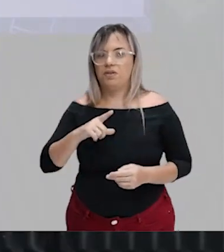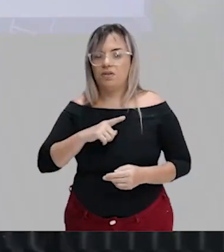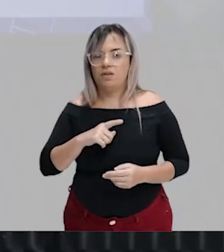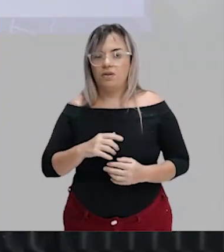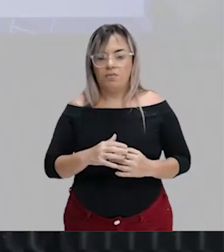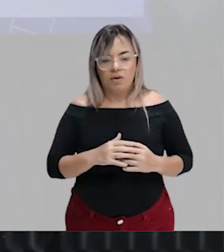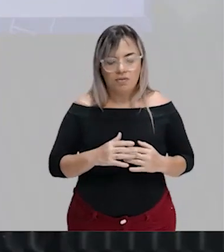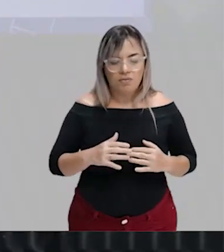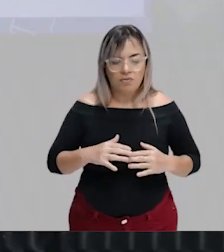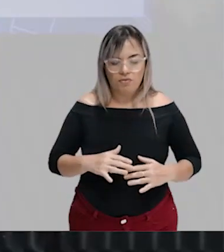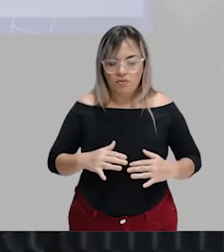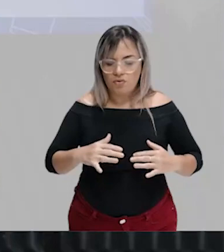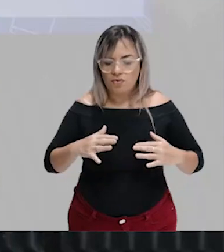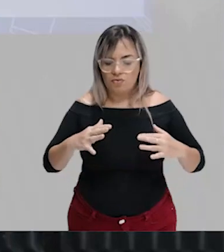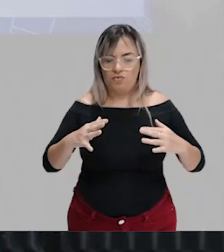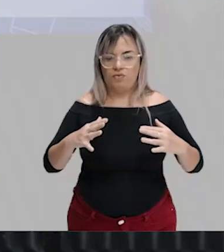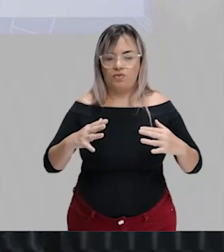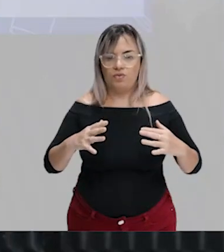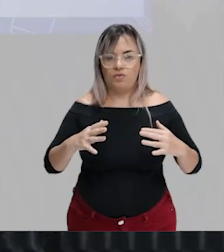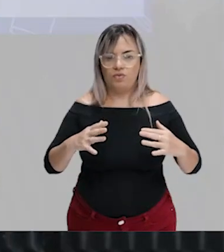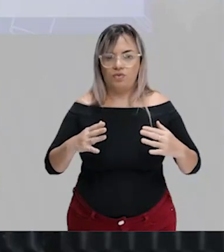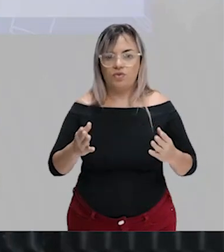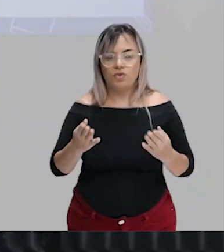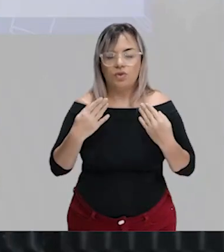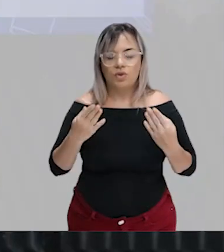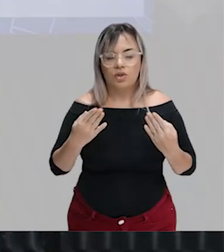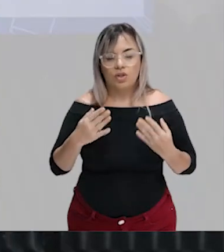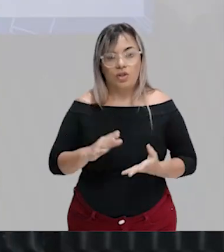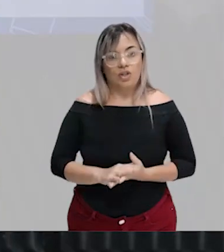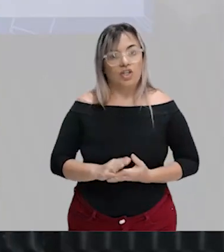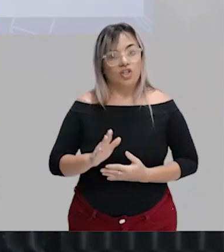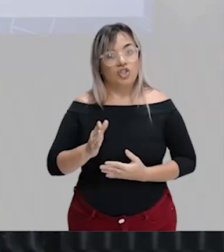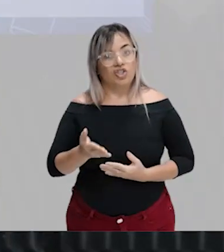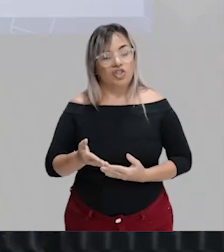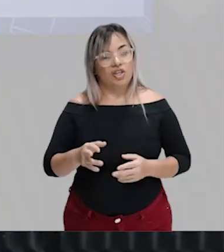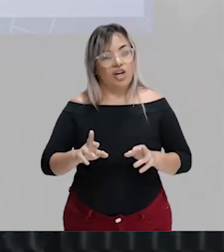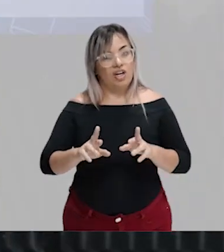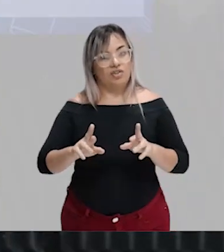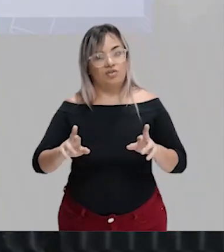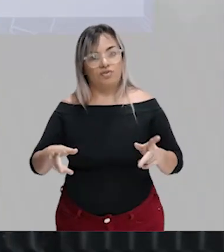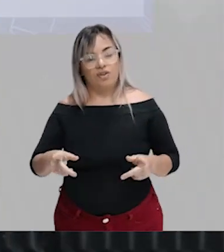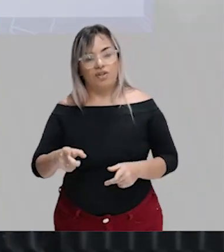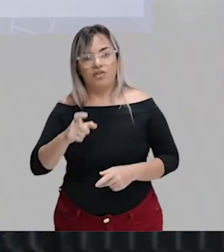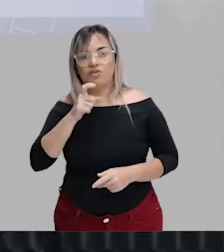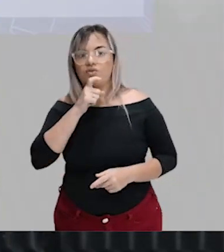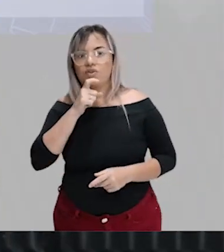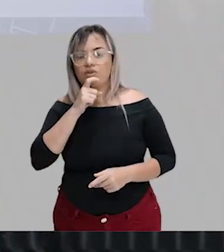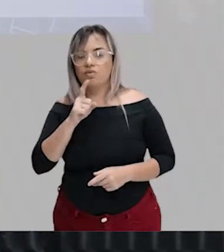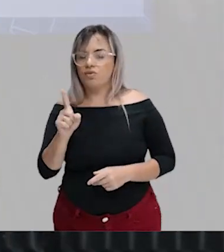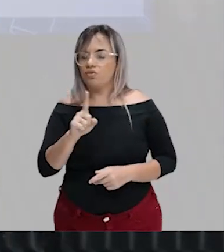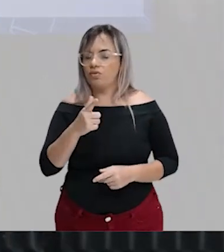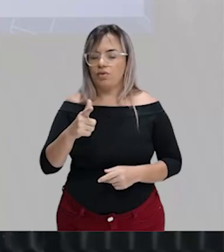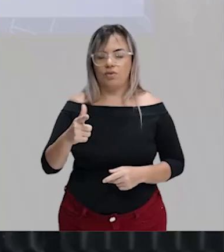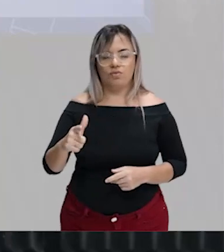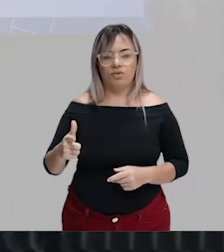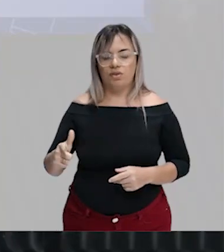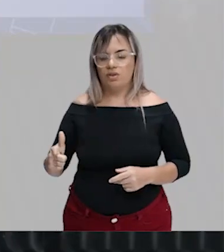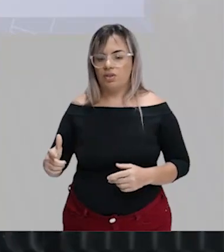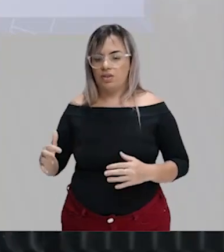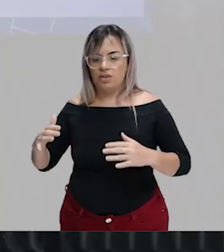o frio, tá certo? Ele não tem fonte de frio, não existe uma fonte de frio na